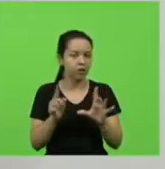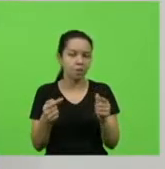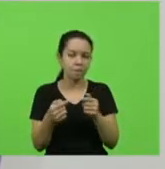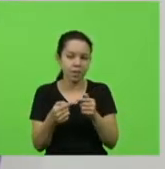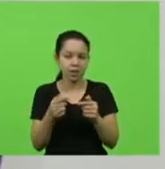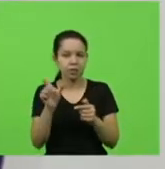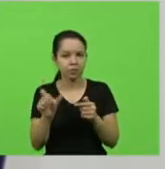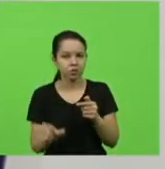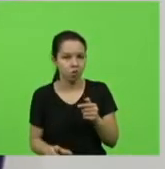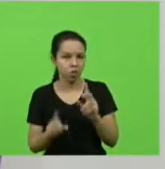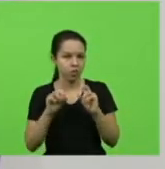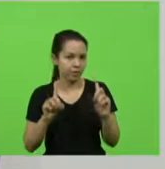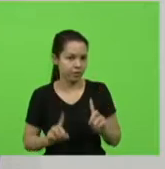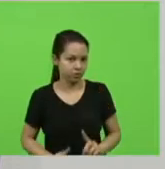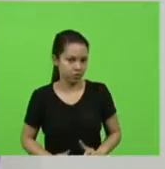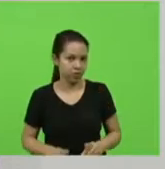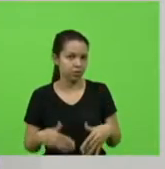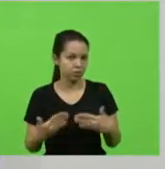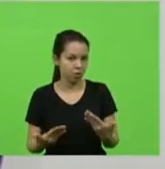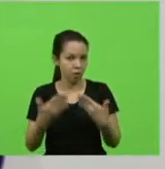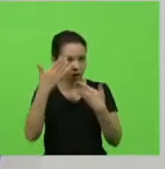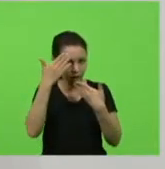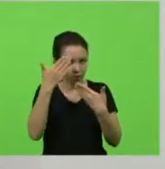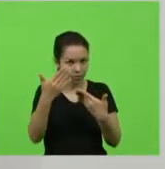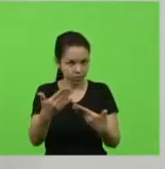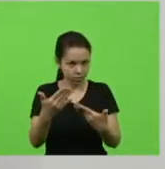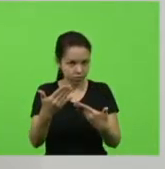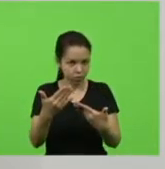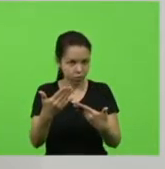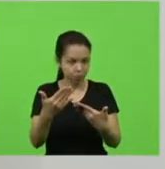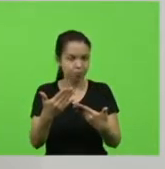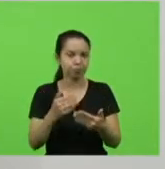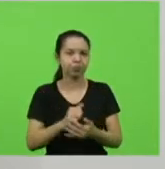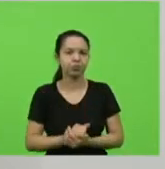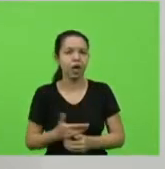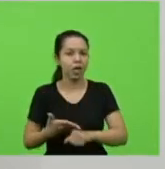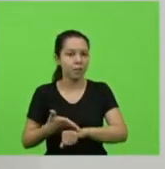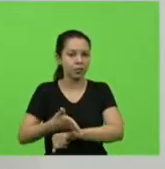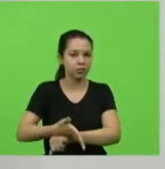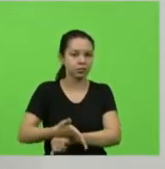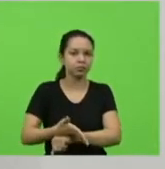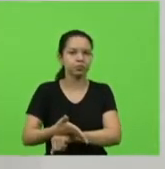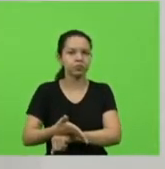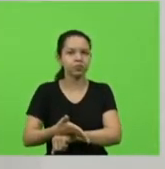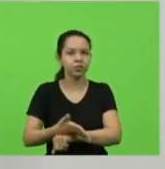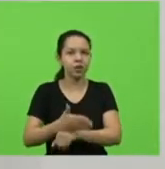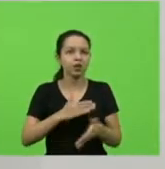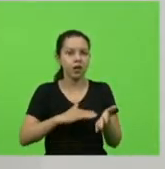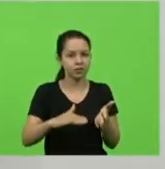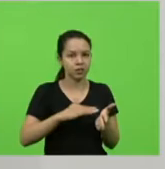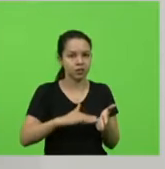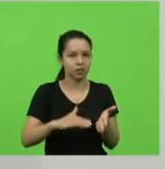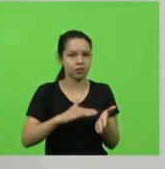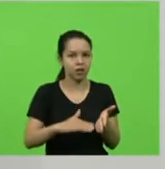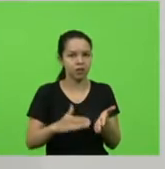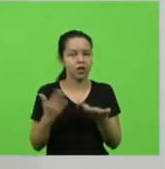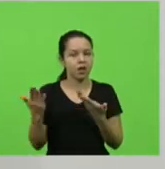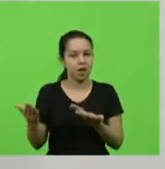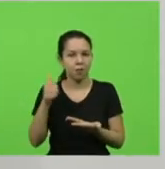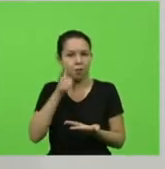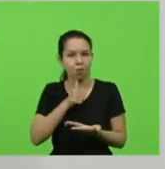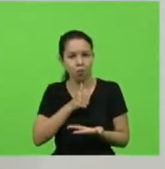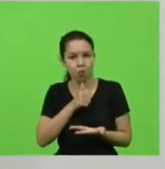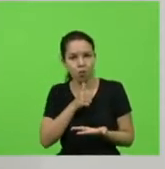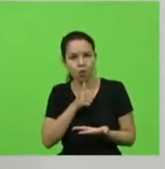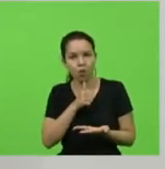deficiência. Então, aqui, eu agradeço a interferência tanto da secretária que